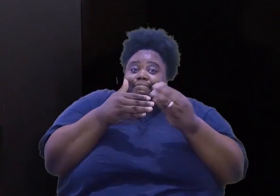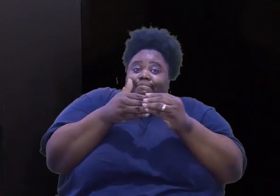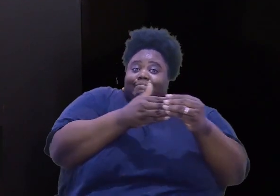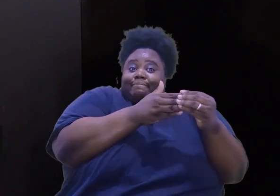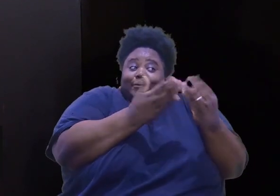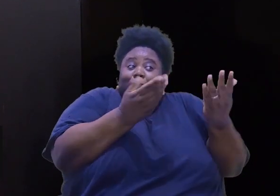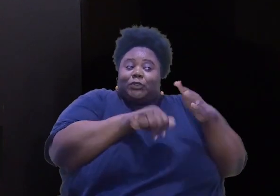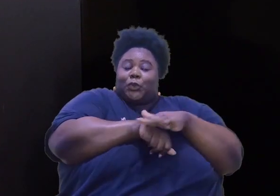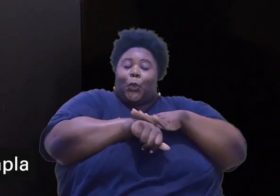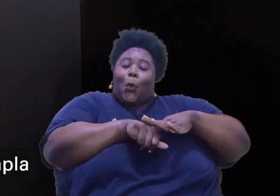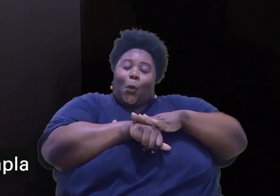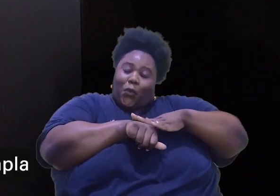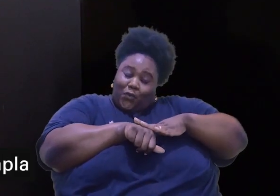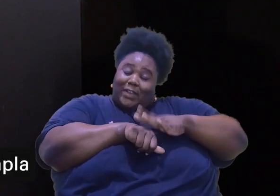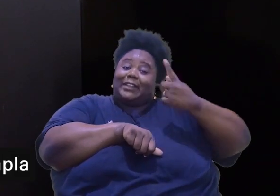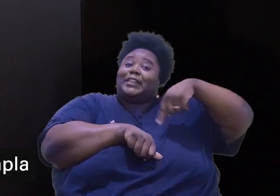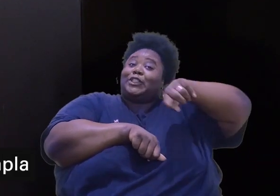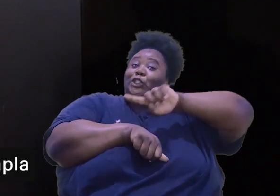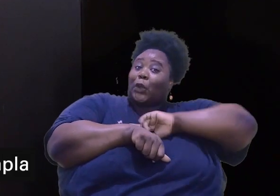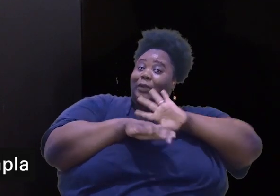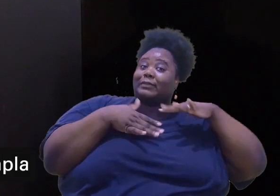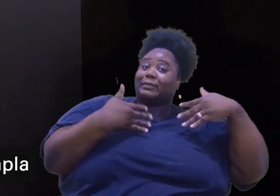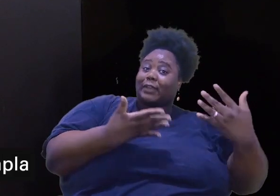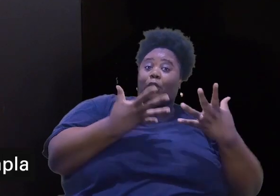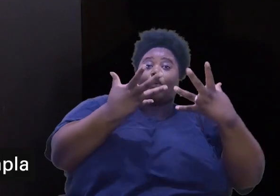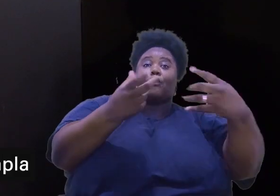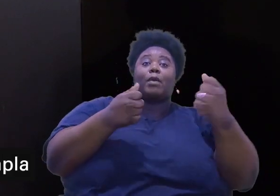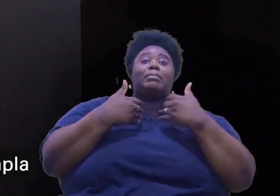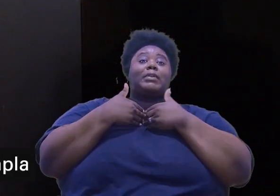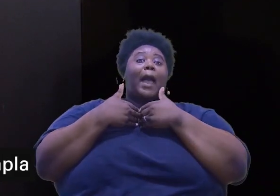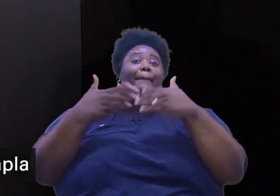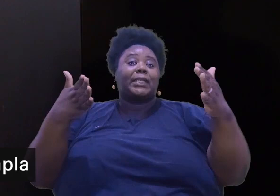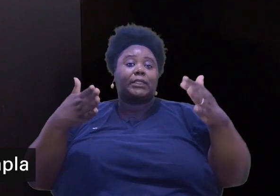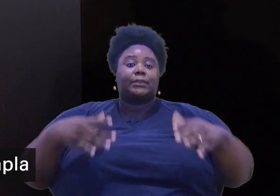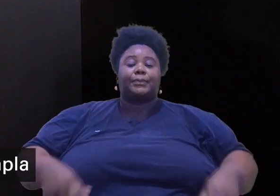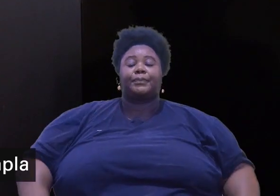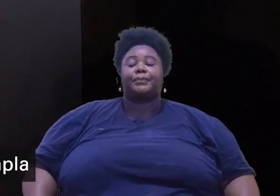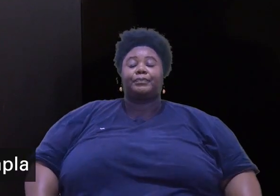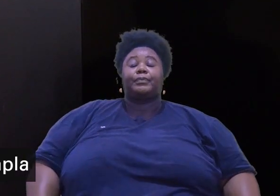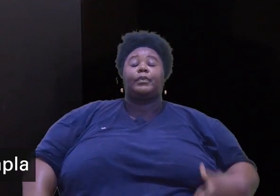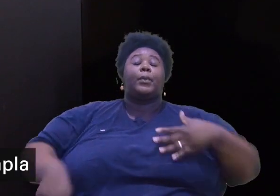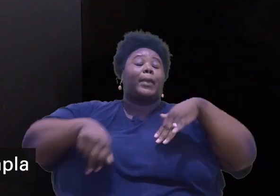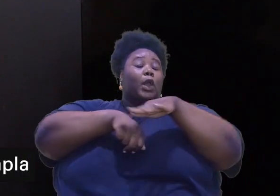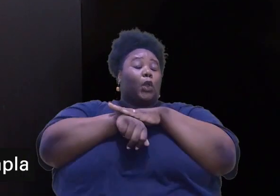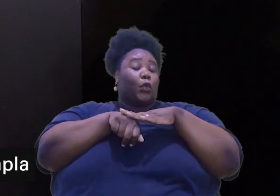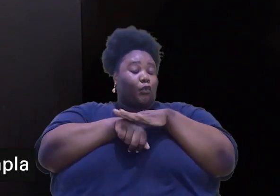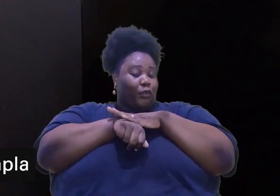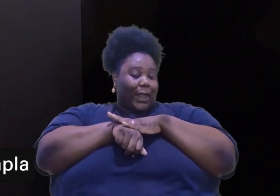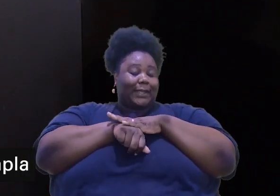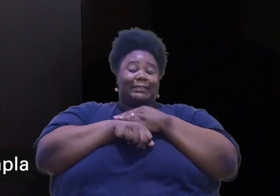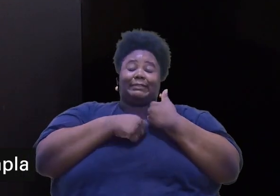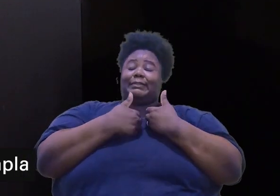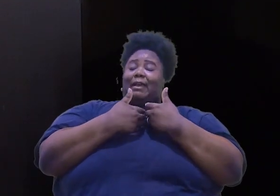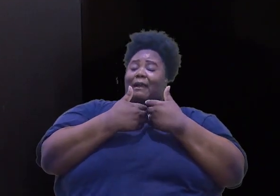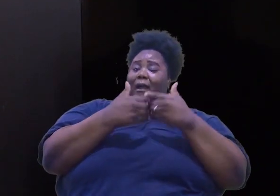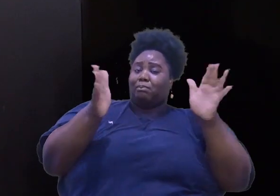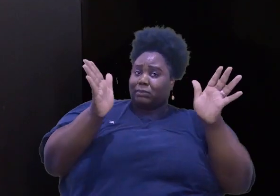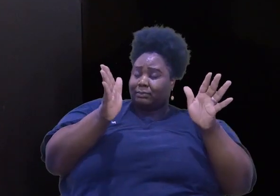essa conversa. Nós, então, vamos abrir uma conversa ampla,